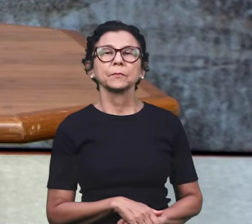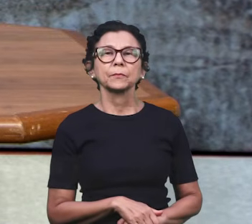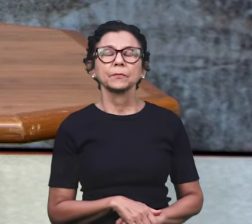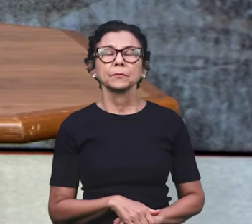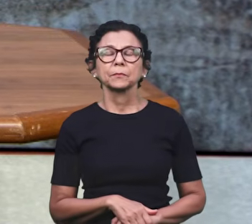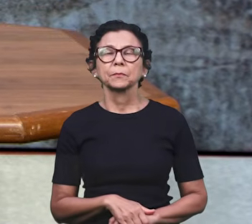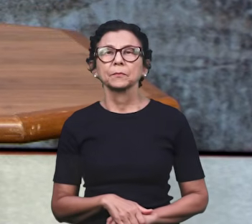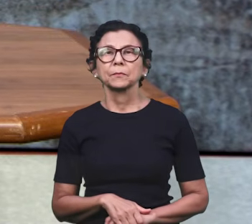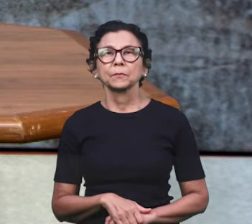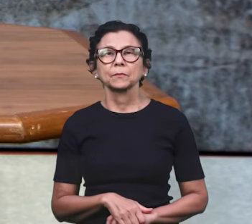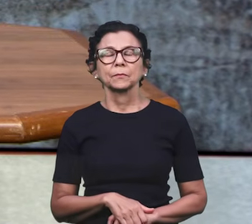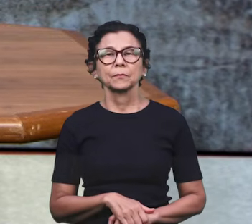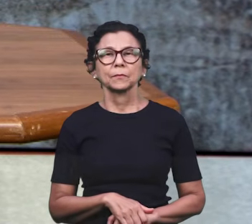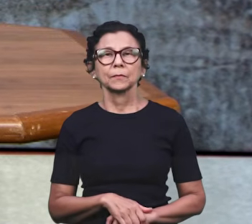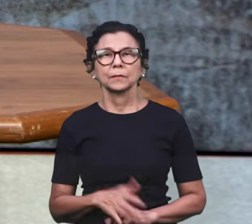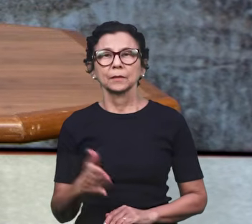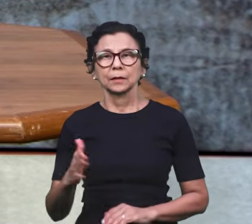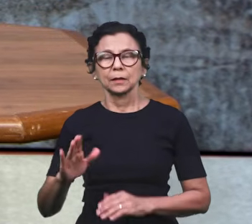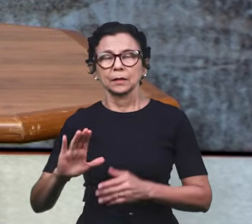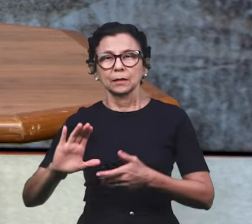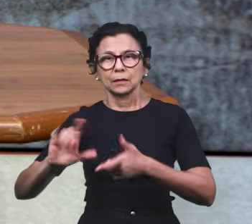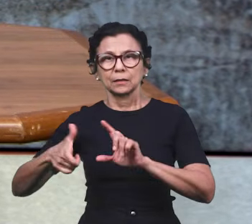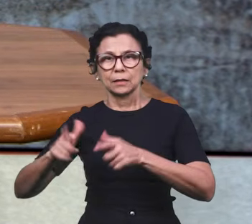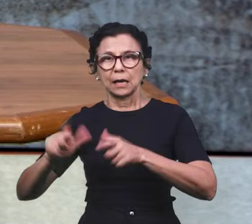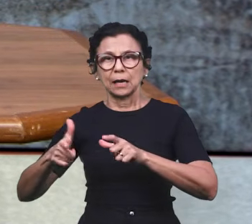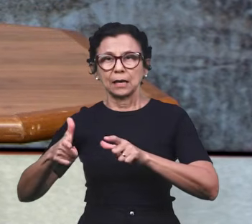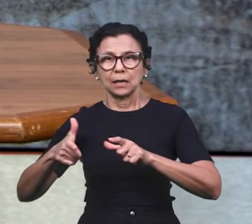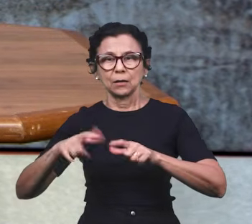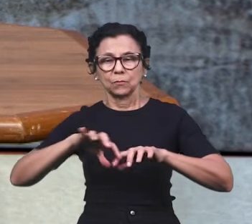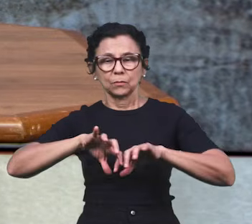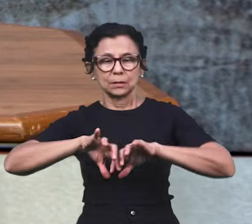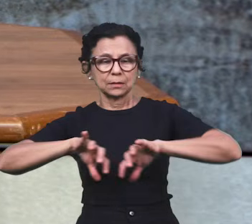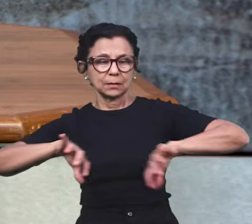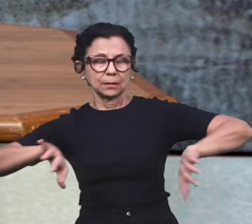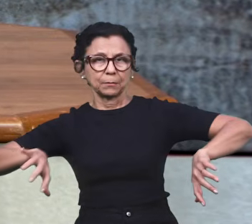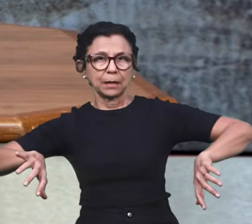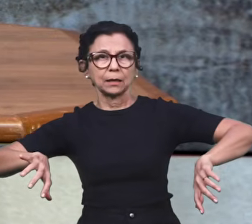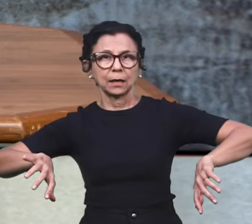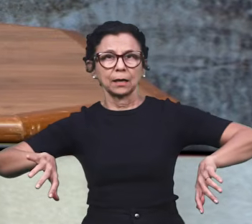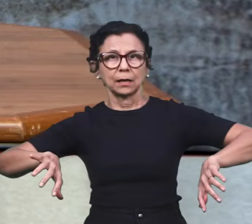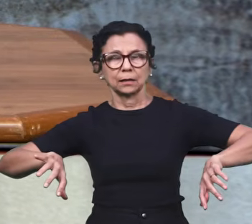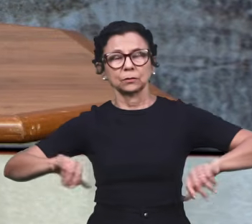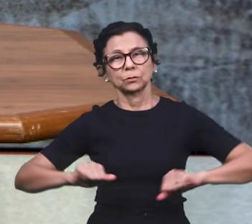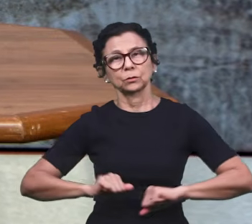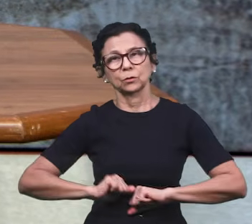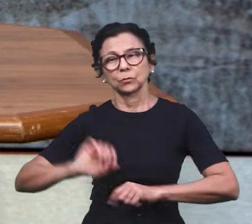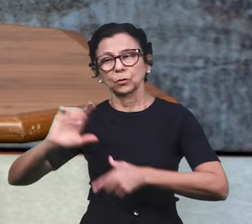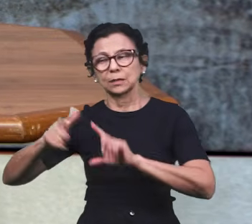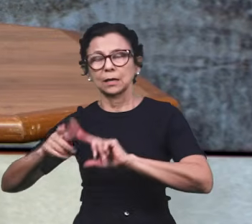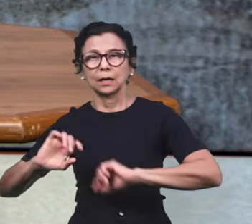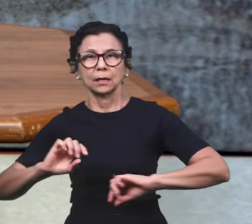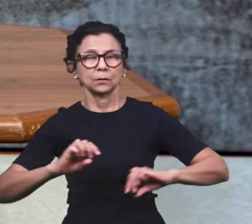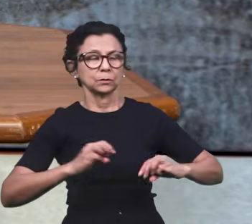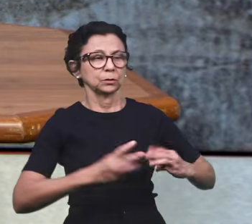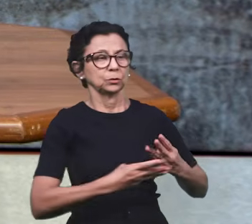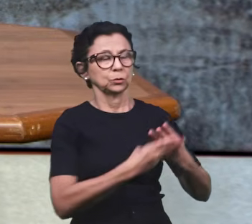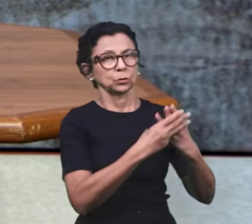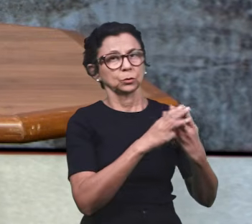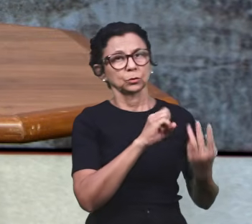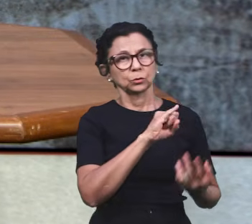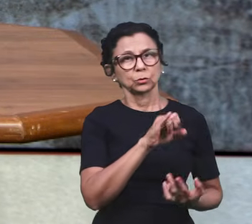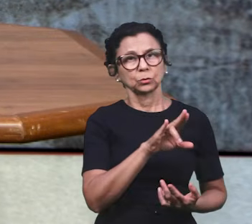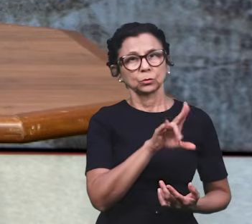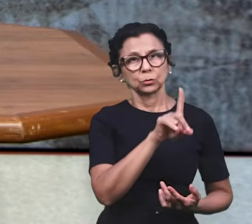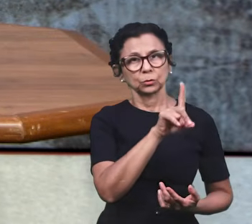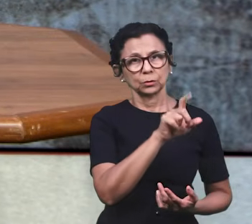O reino de Israel foi dividido, né? Então ficou Israel e Judá. E nós